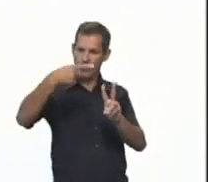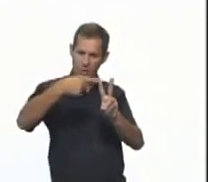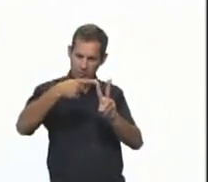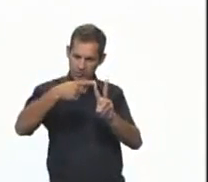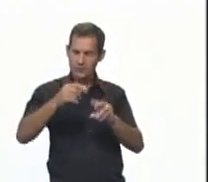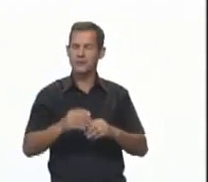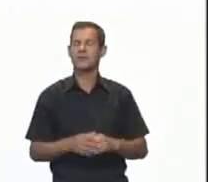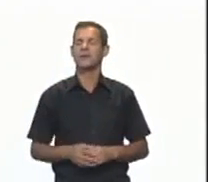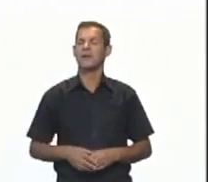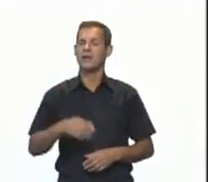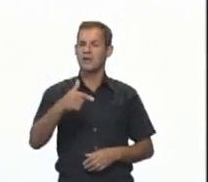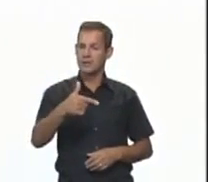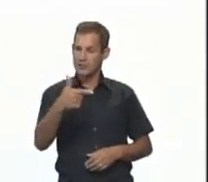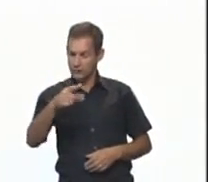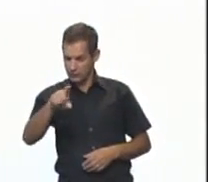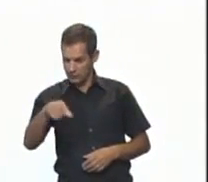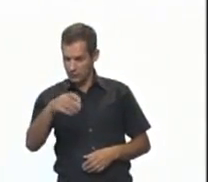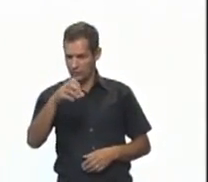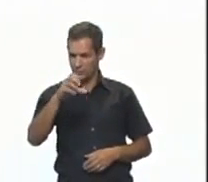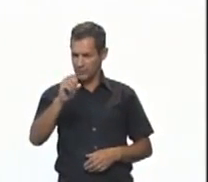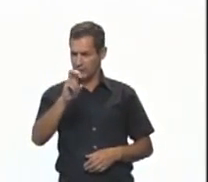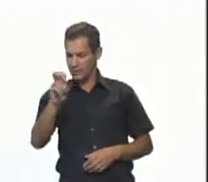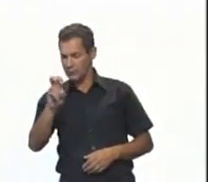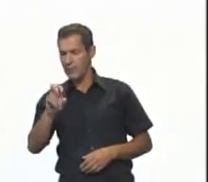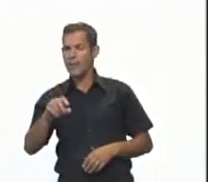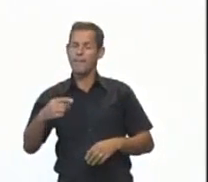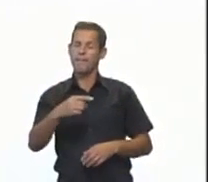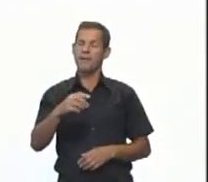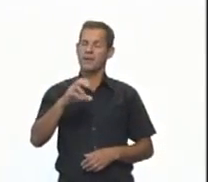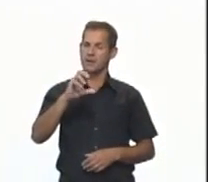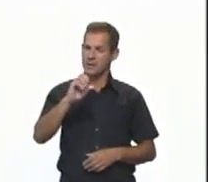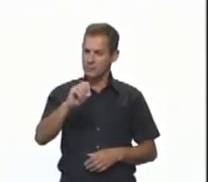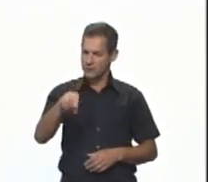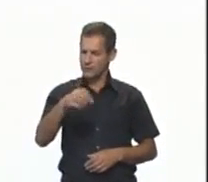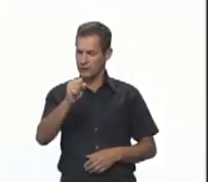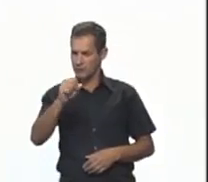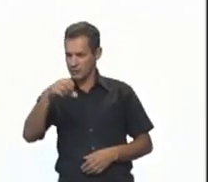quadrada de 22,05 menos